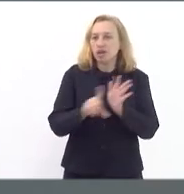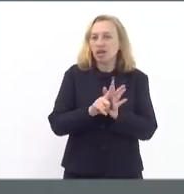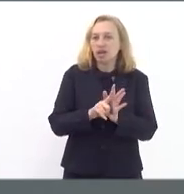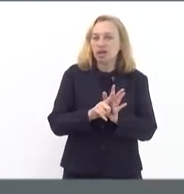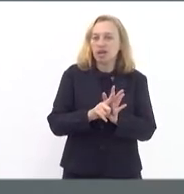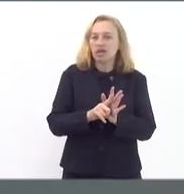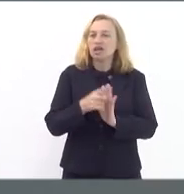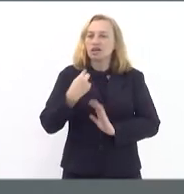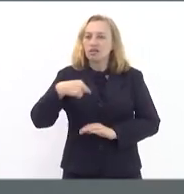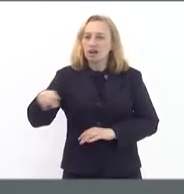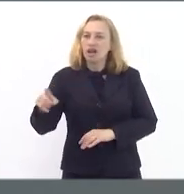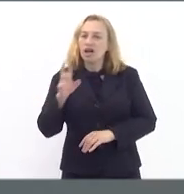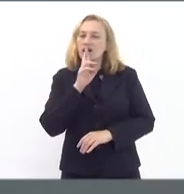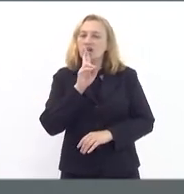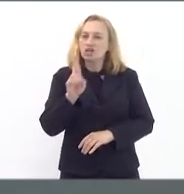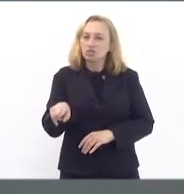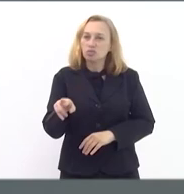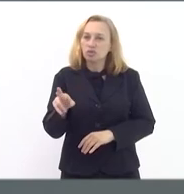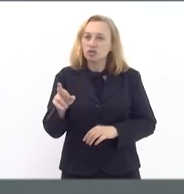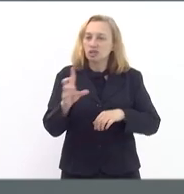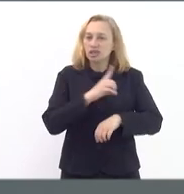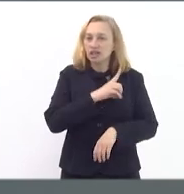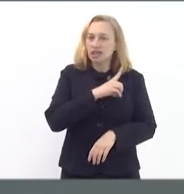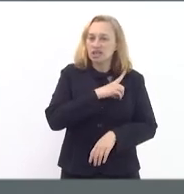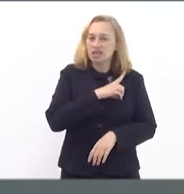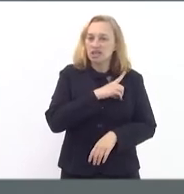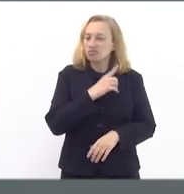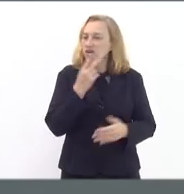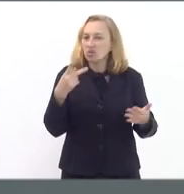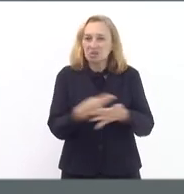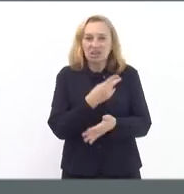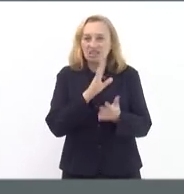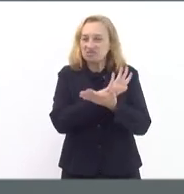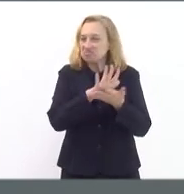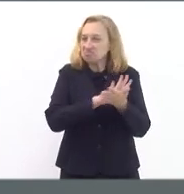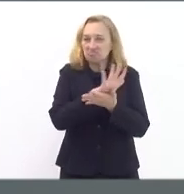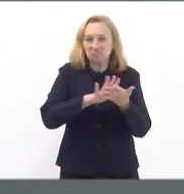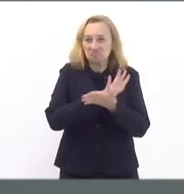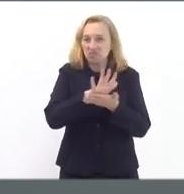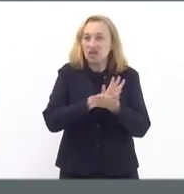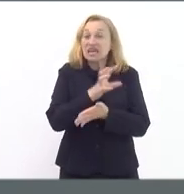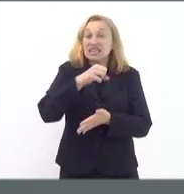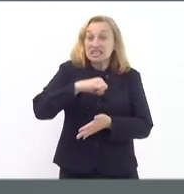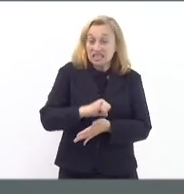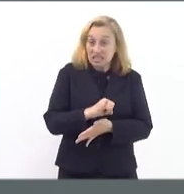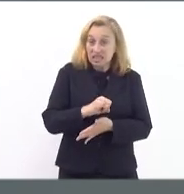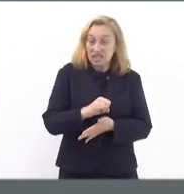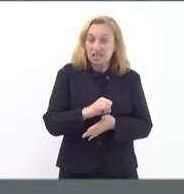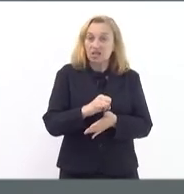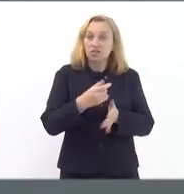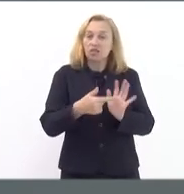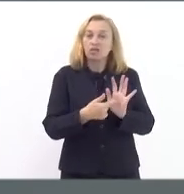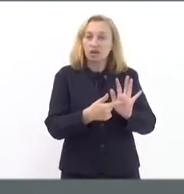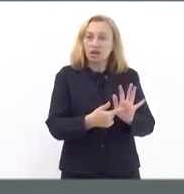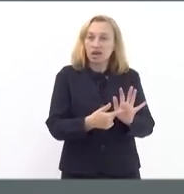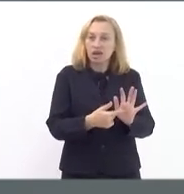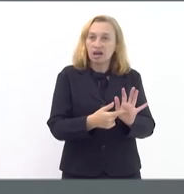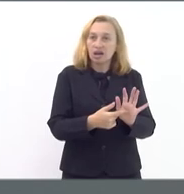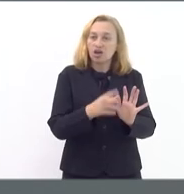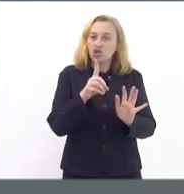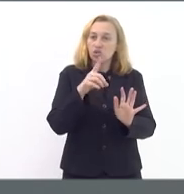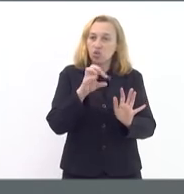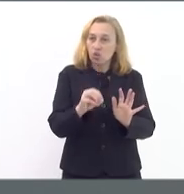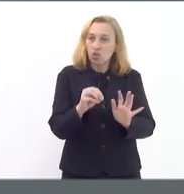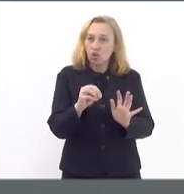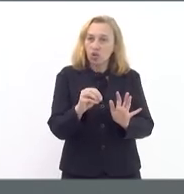eles vão lá responder na delegacia e vai embora não não acontece nada se colocar no pênis Acho que movia gente conseguir quadrados